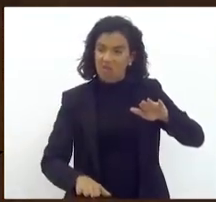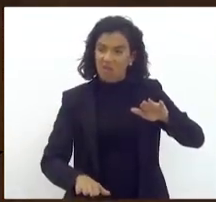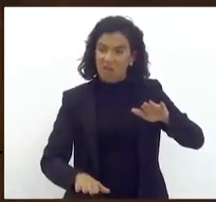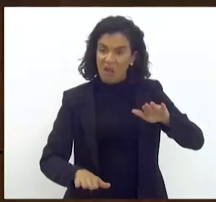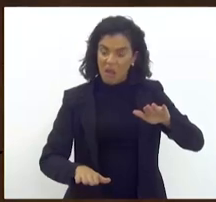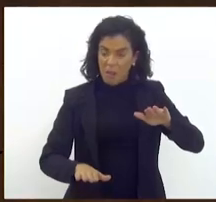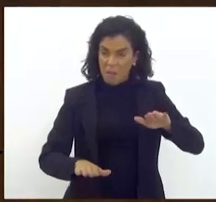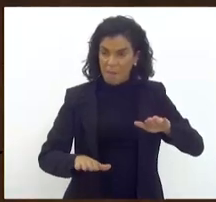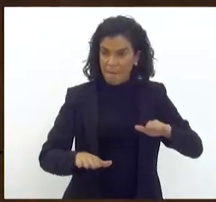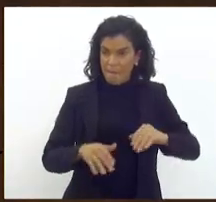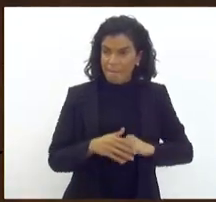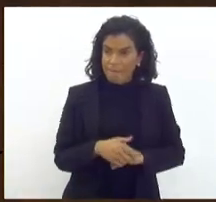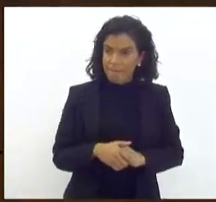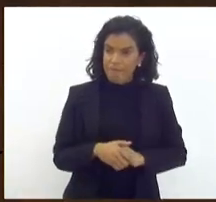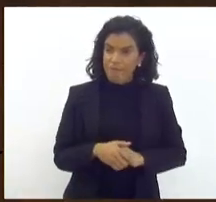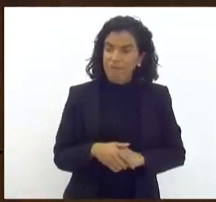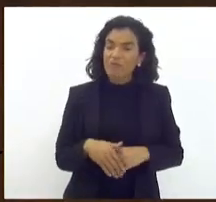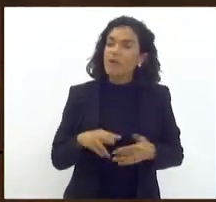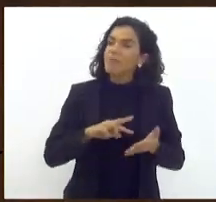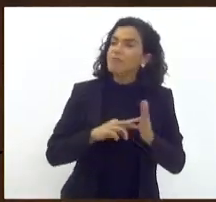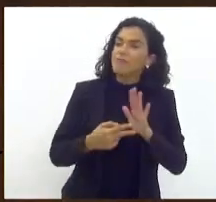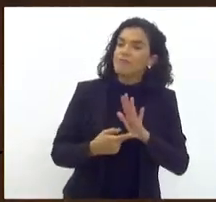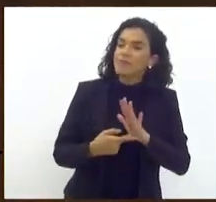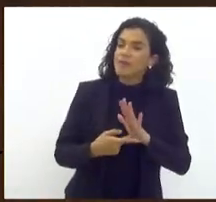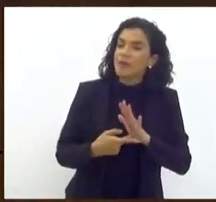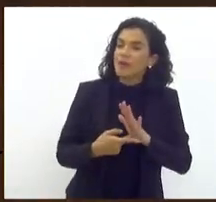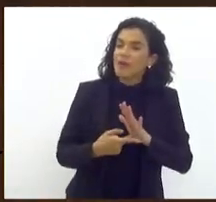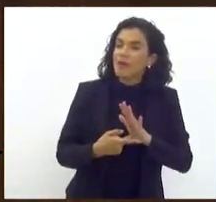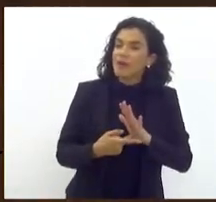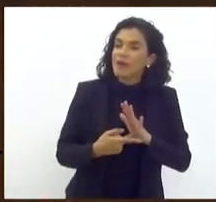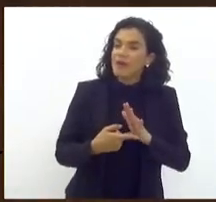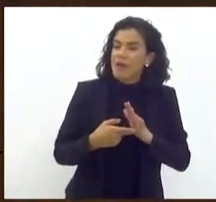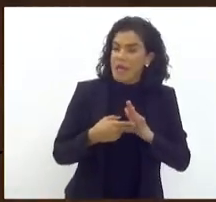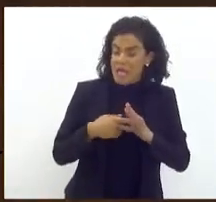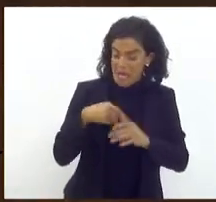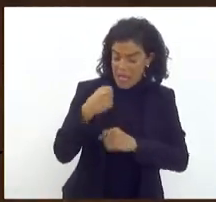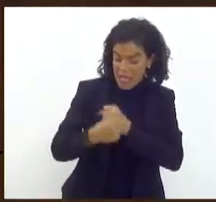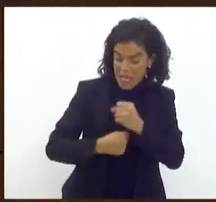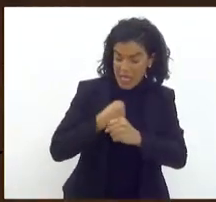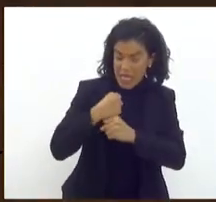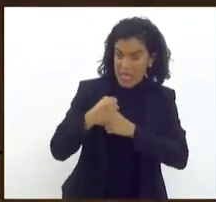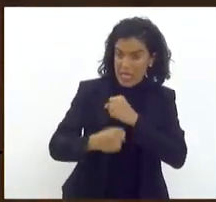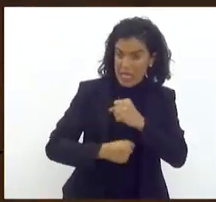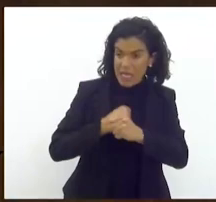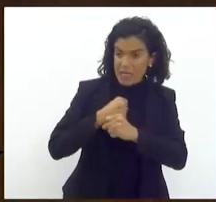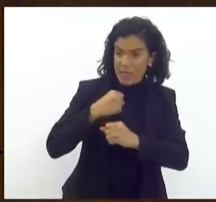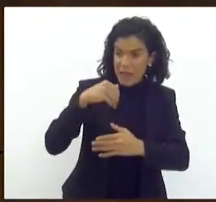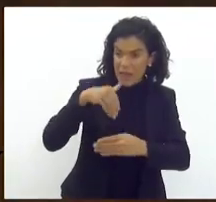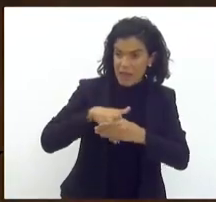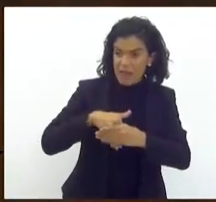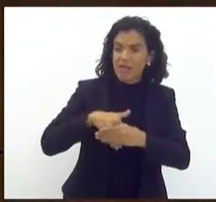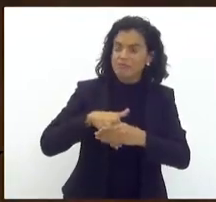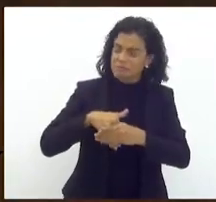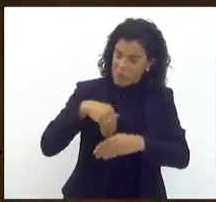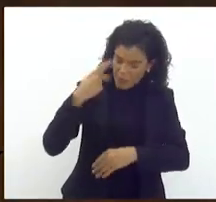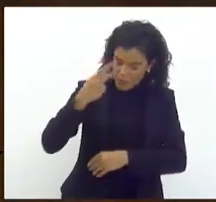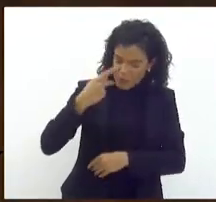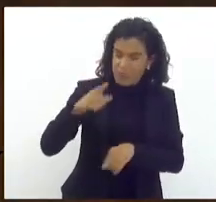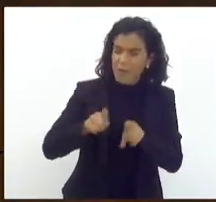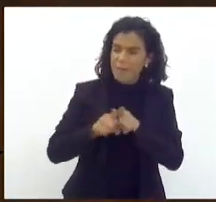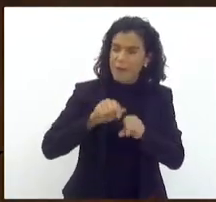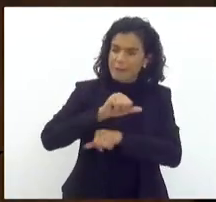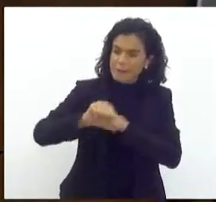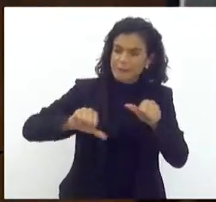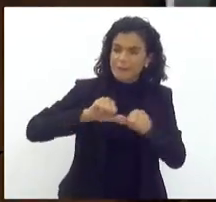nivelado para baixo quer dizer que a cada eleição que passa a política não se renovando a política se renova e hoje